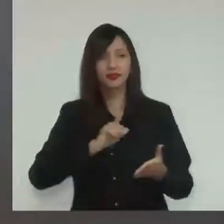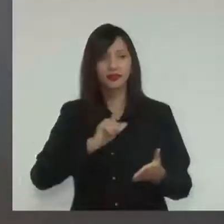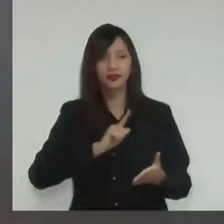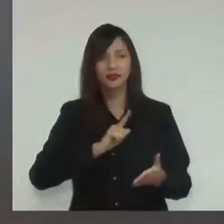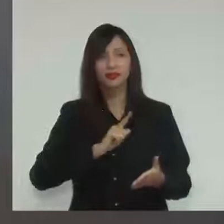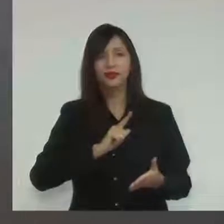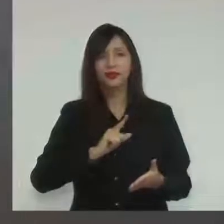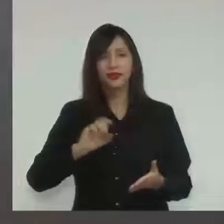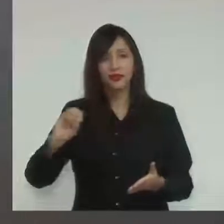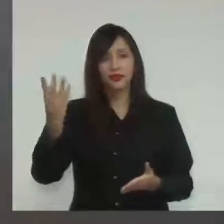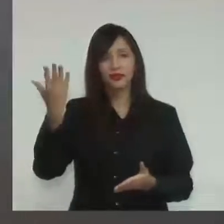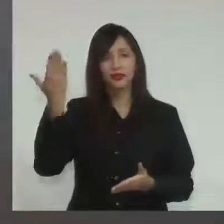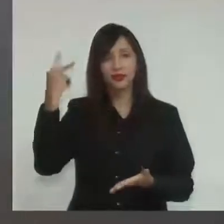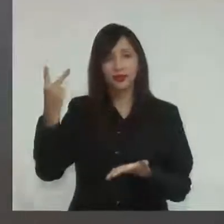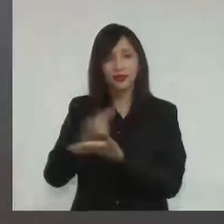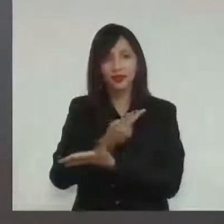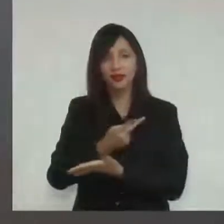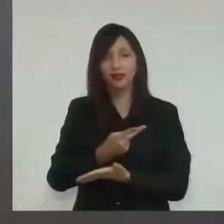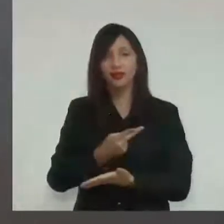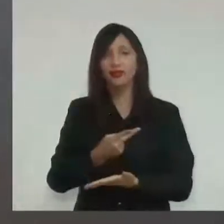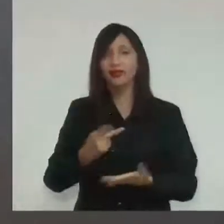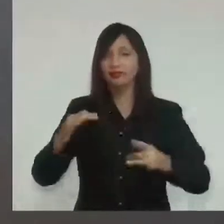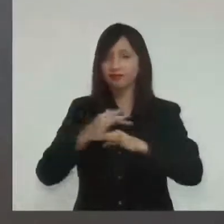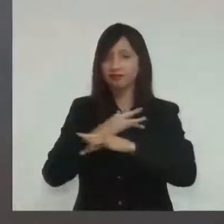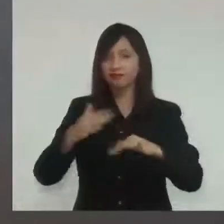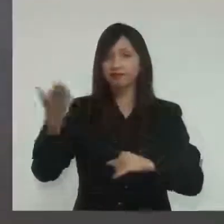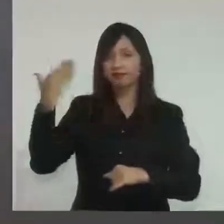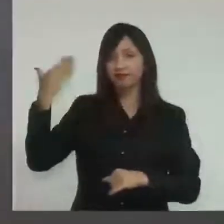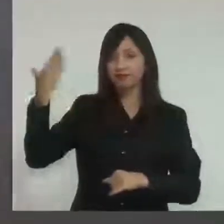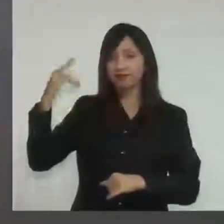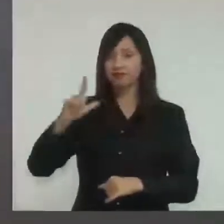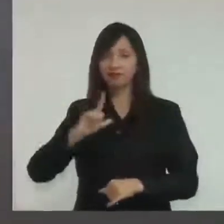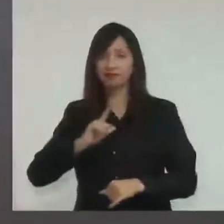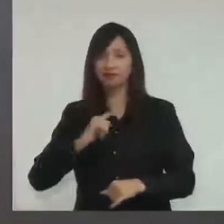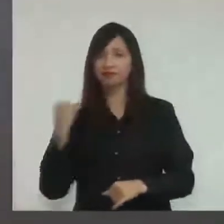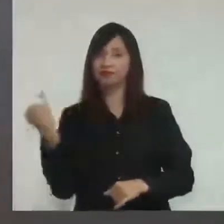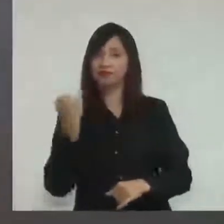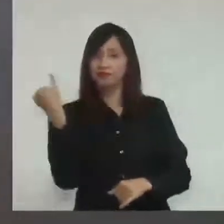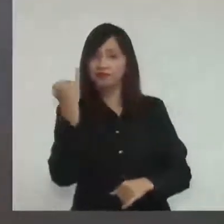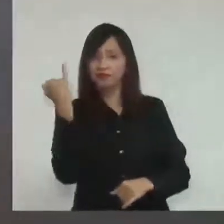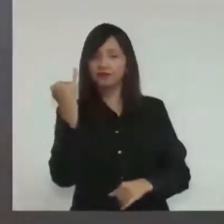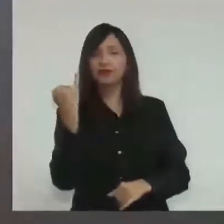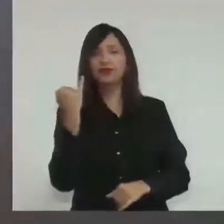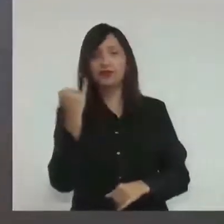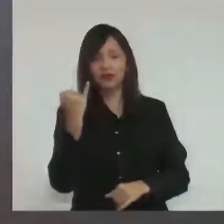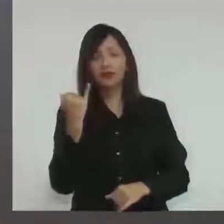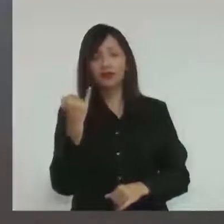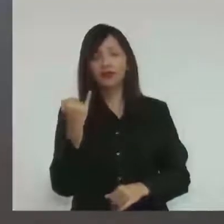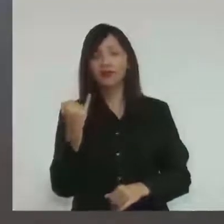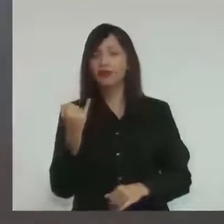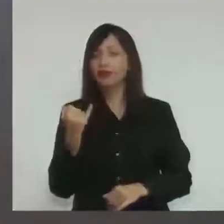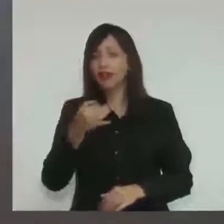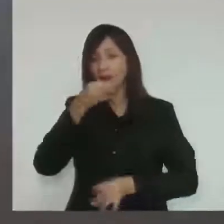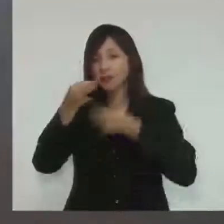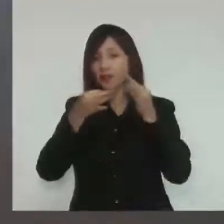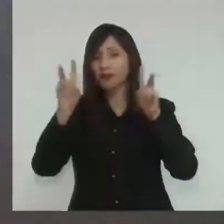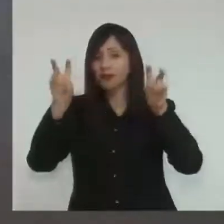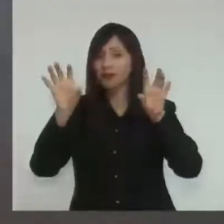cidade nos últimos dias, que eu acho que é importante a gente ter posição sobre elas. Né? Não sei se